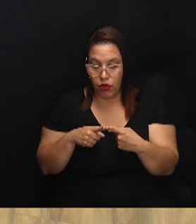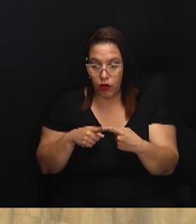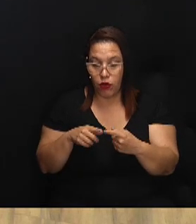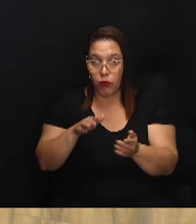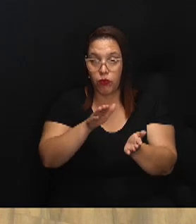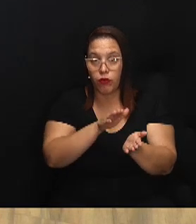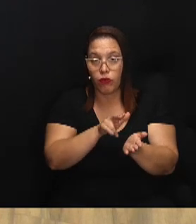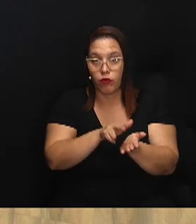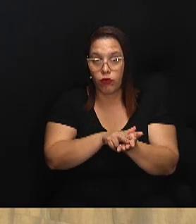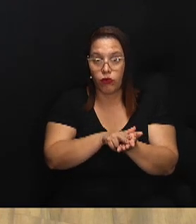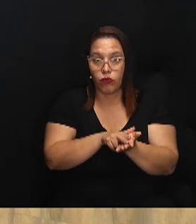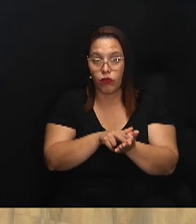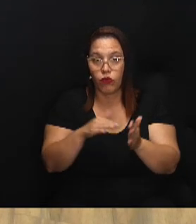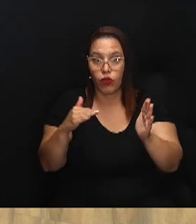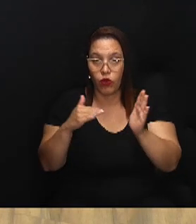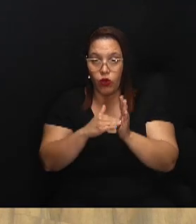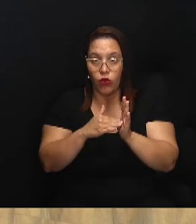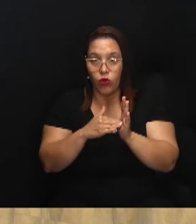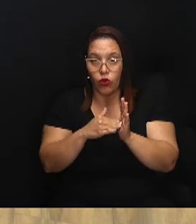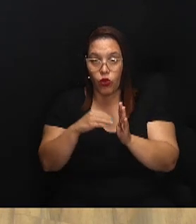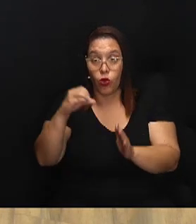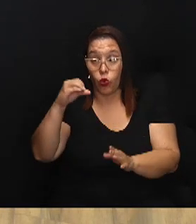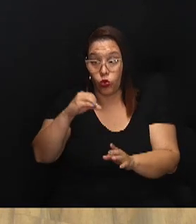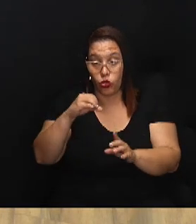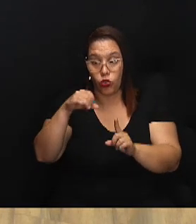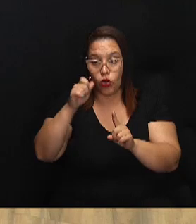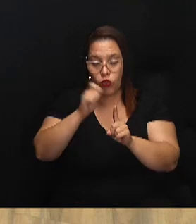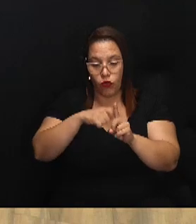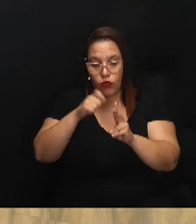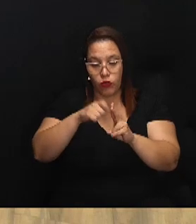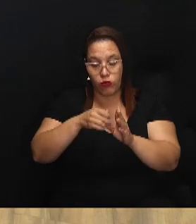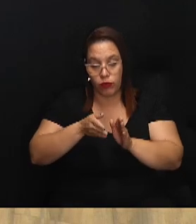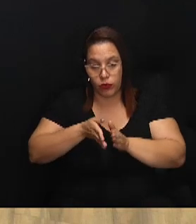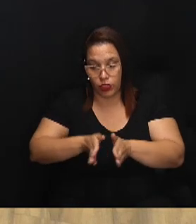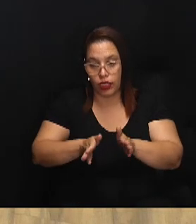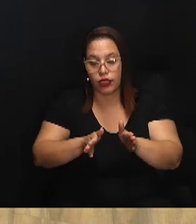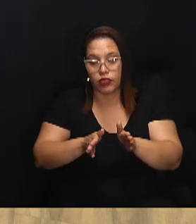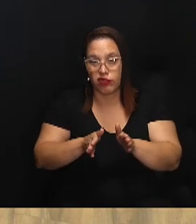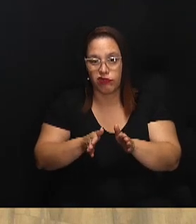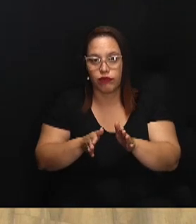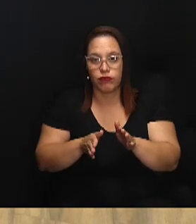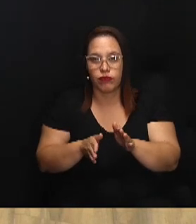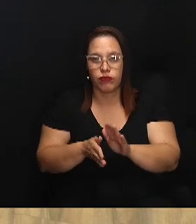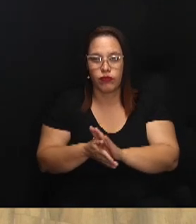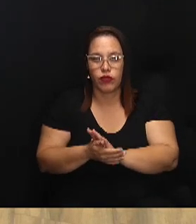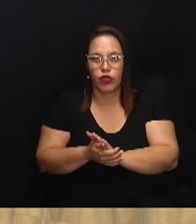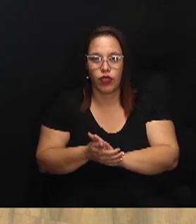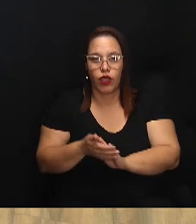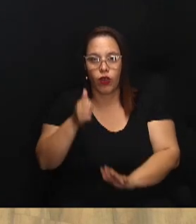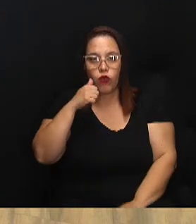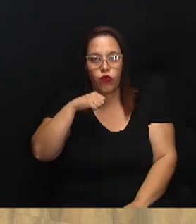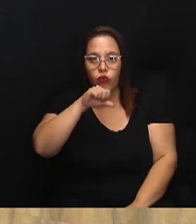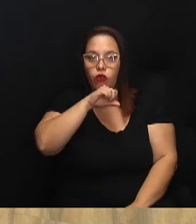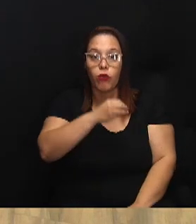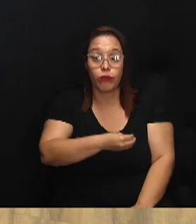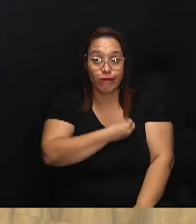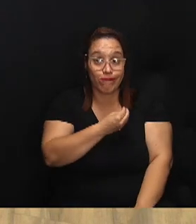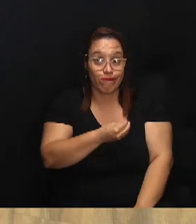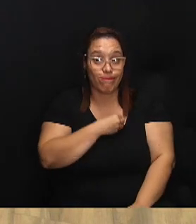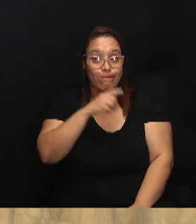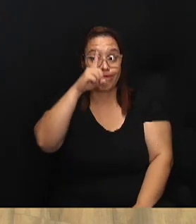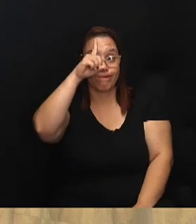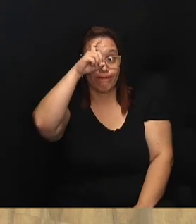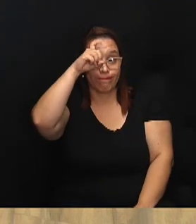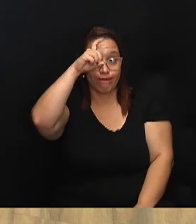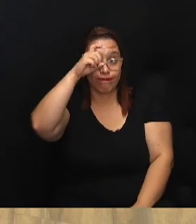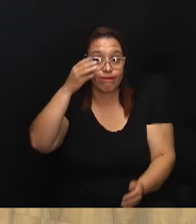internada até completar de fato os 9 meses de nascida. Então, praticamente, a mãe dela viveu no hospital, tanto